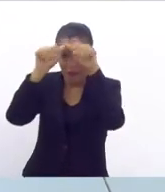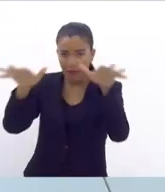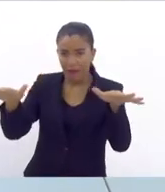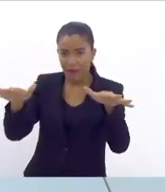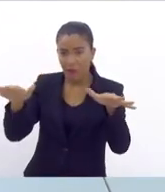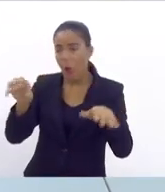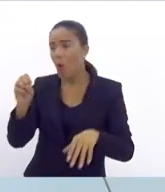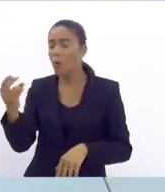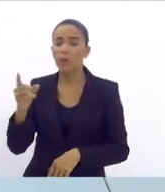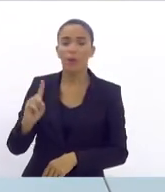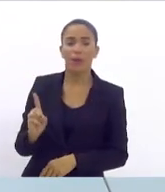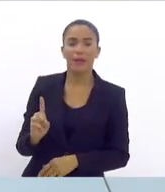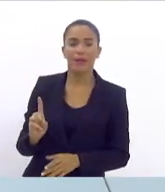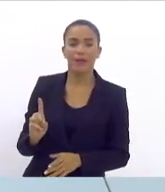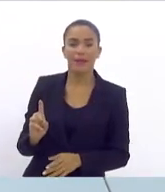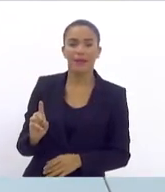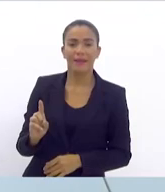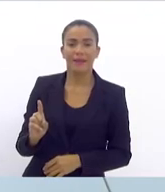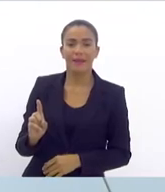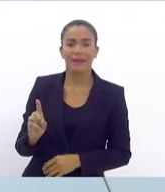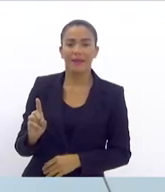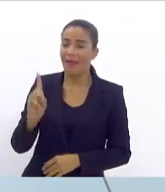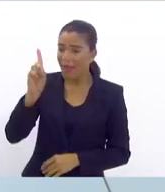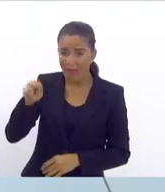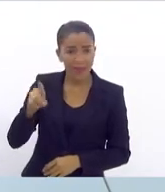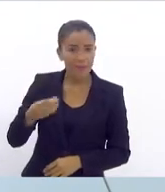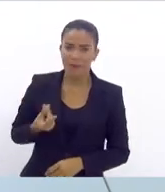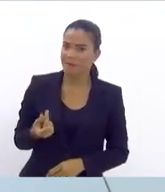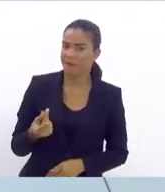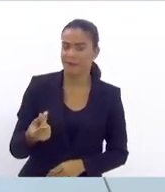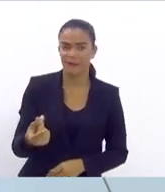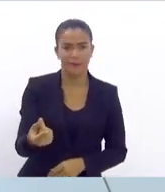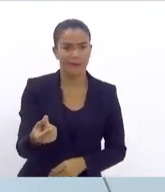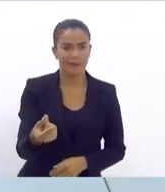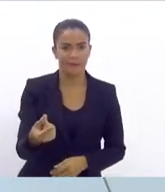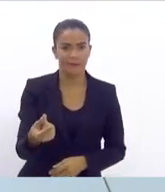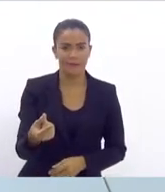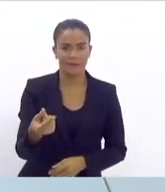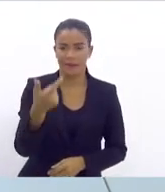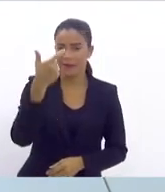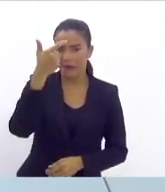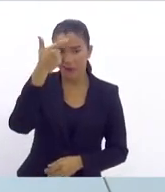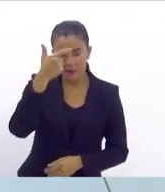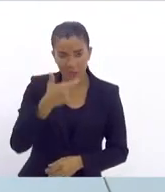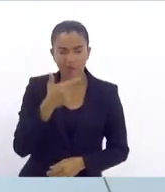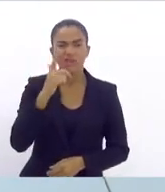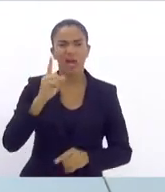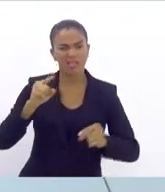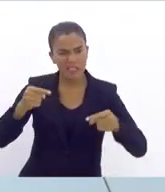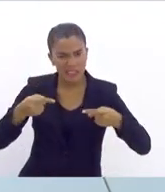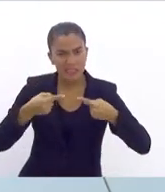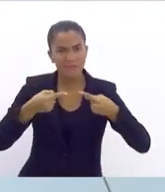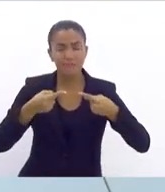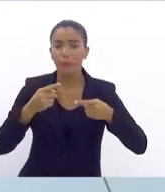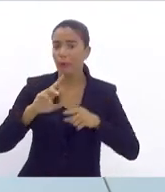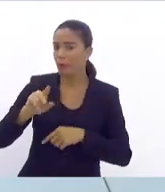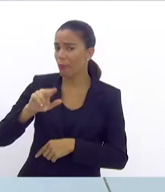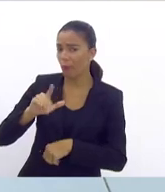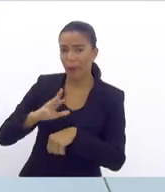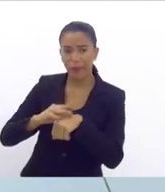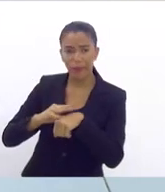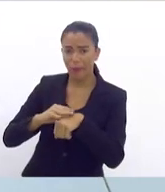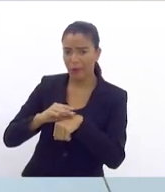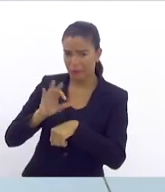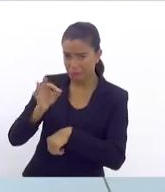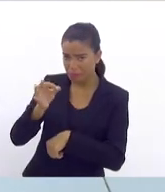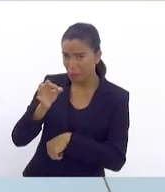toda. É? E o é para a vida toda. Eu já travei essa discussão... Porque não é doença, né? Não é